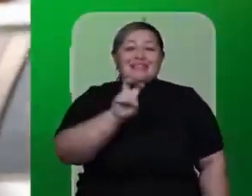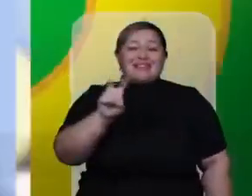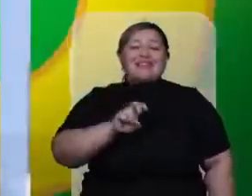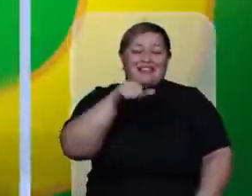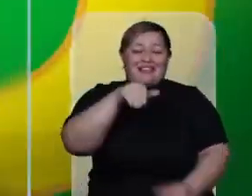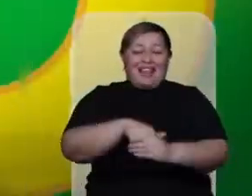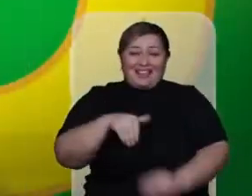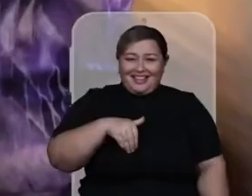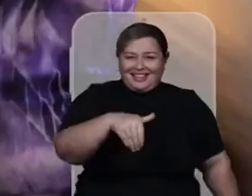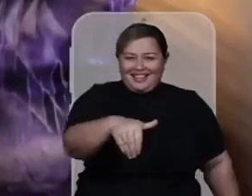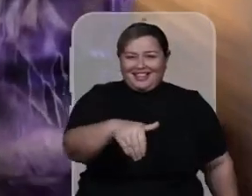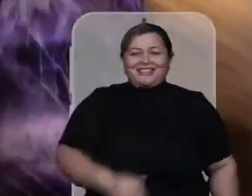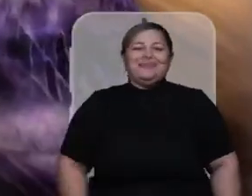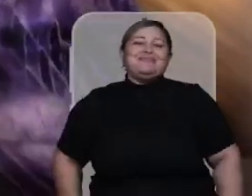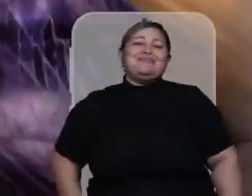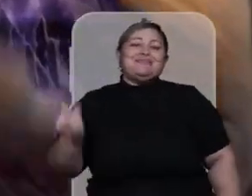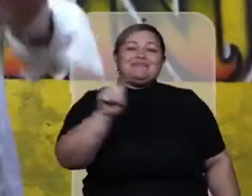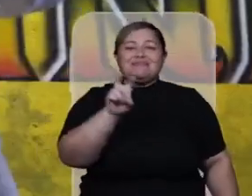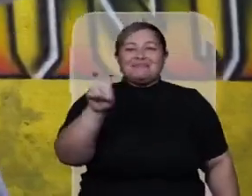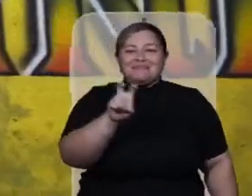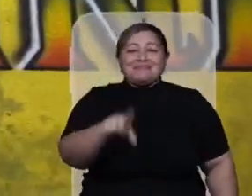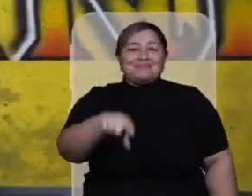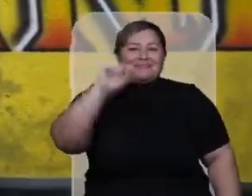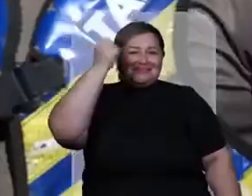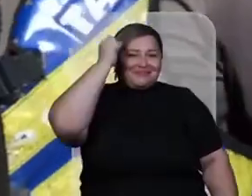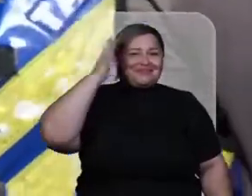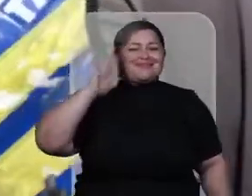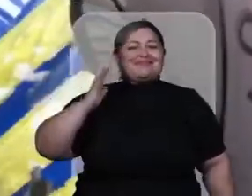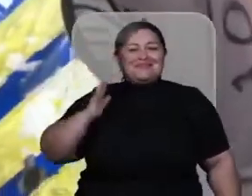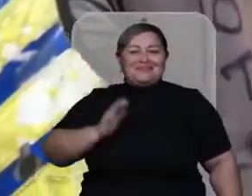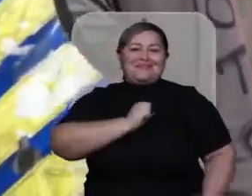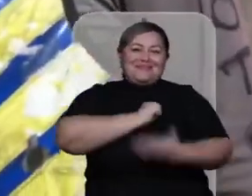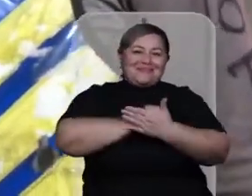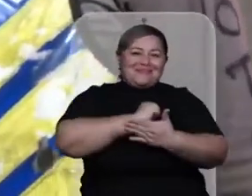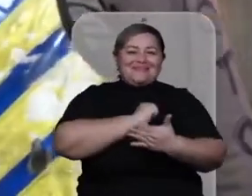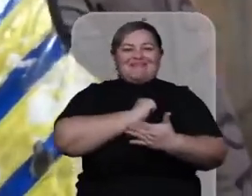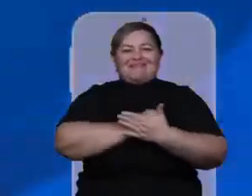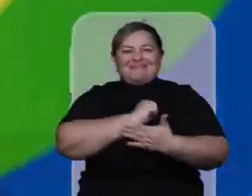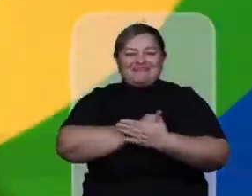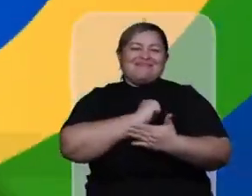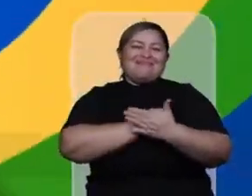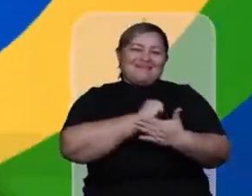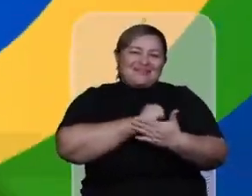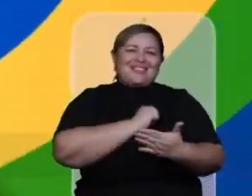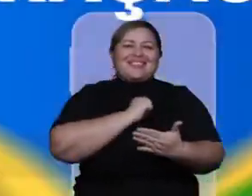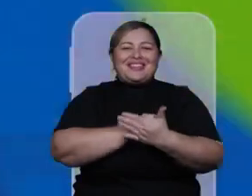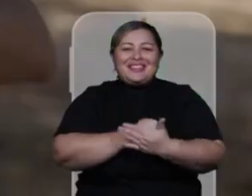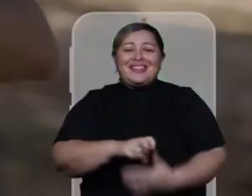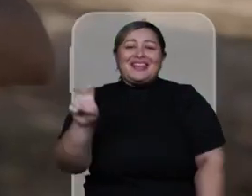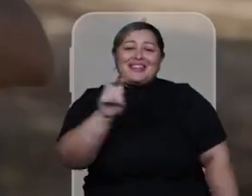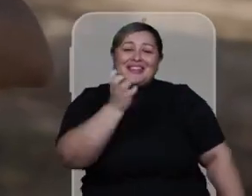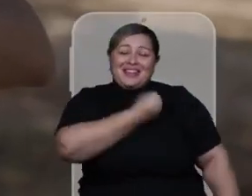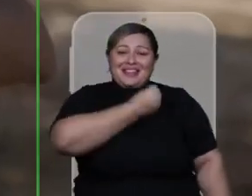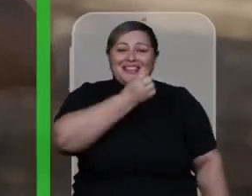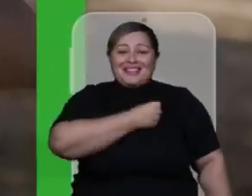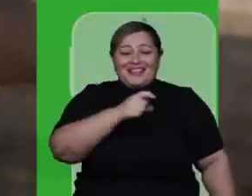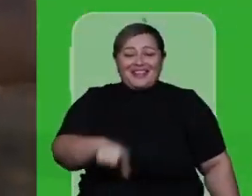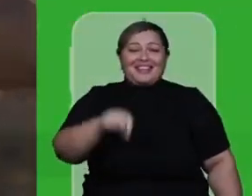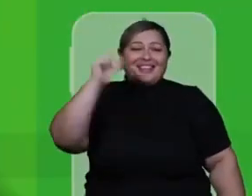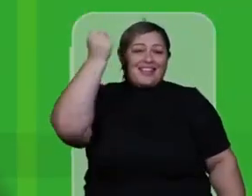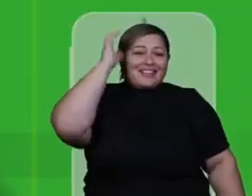Suelen. 55, vou votar nessa eleição. 55, eu sou Suelen. Bate no peito, bate forte o